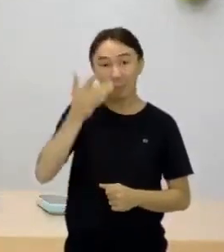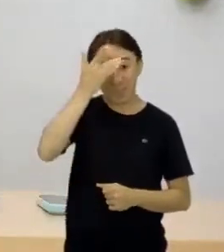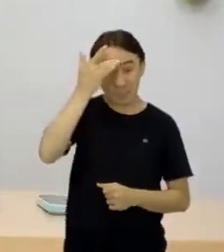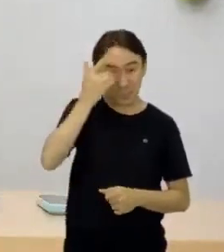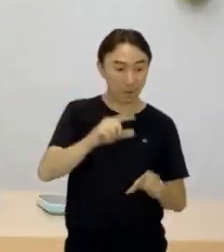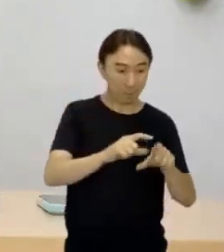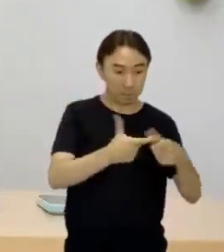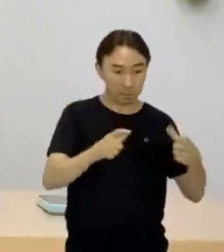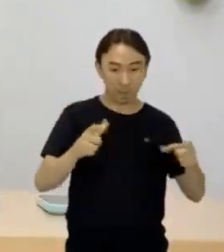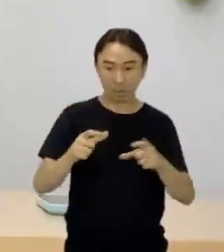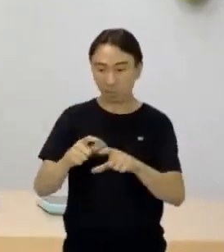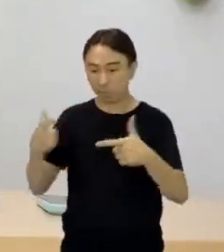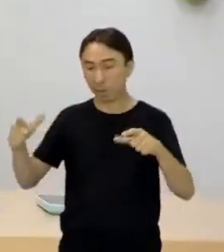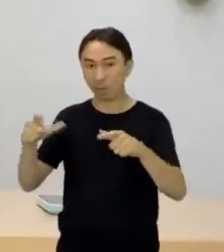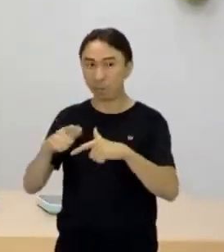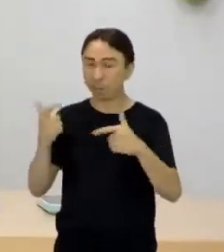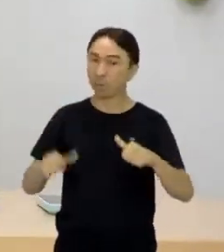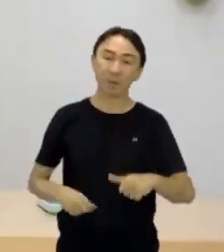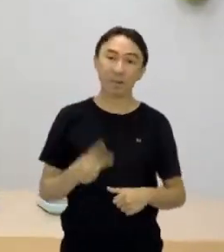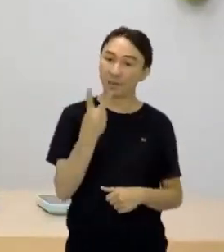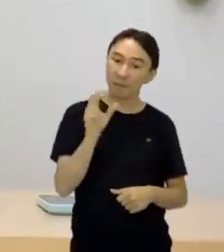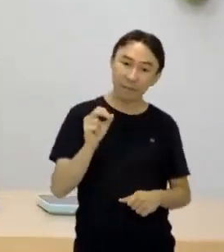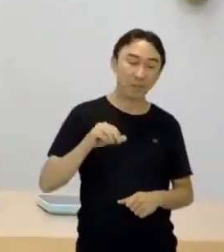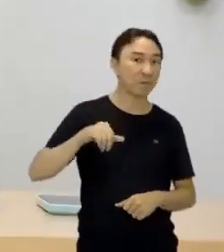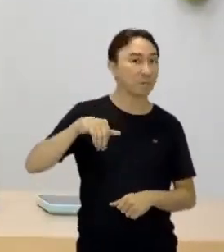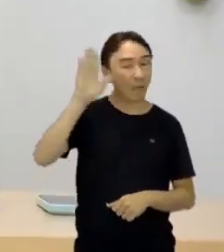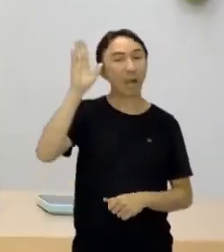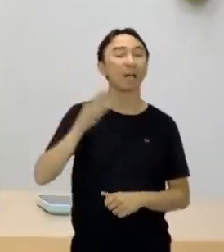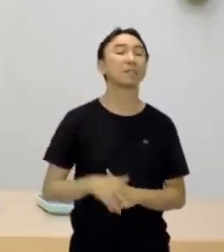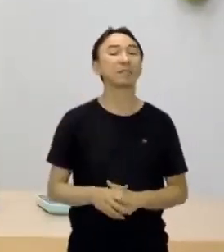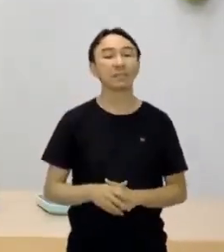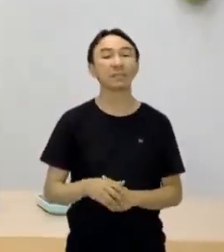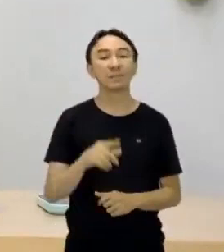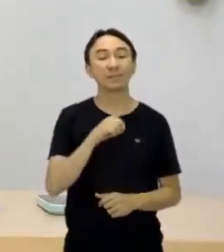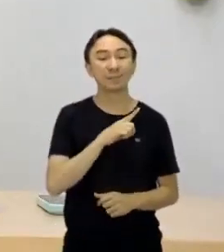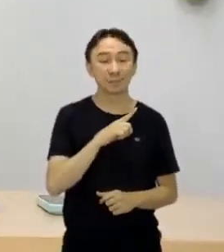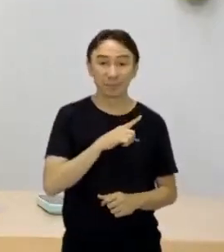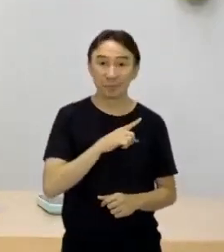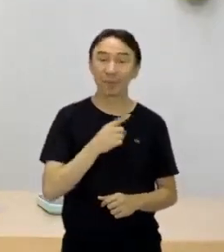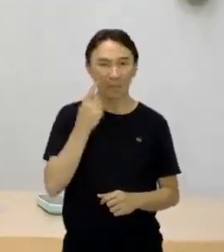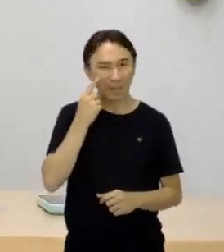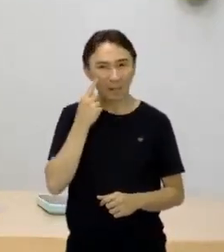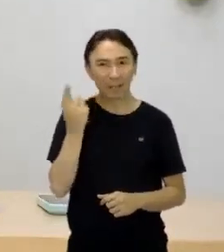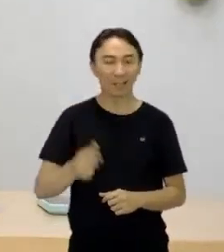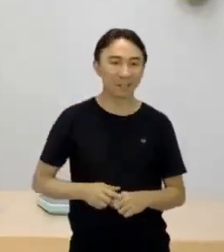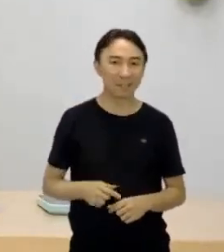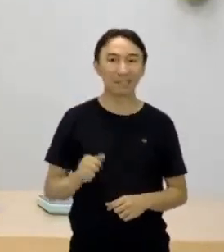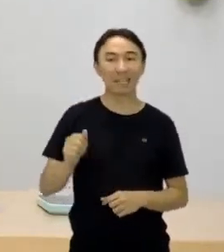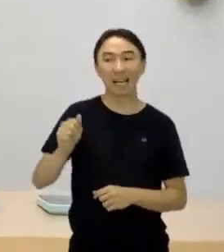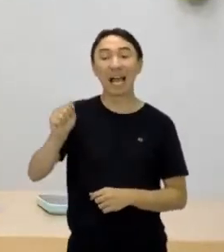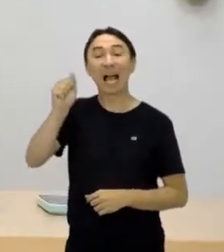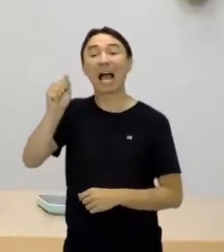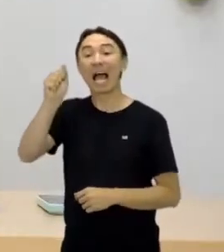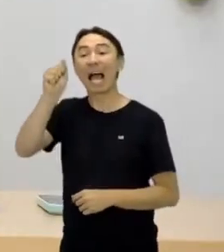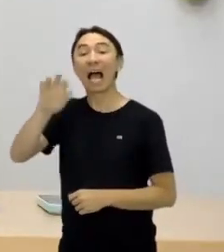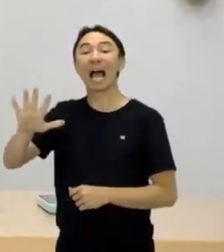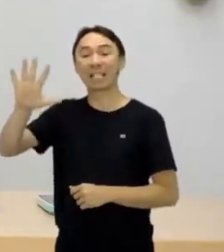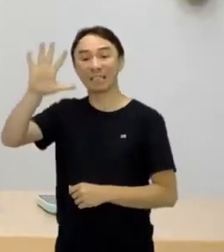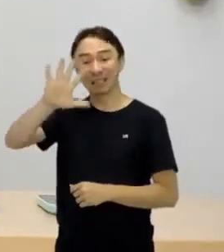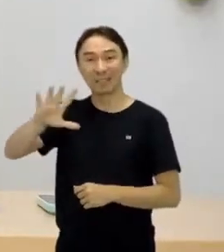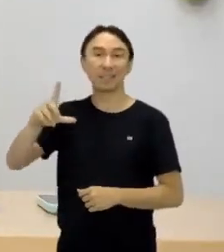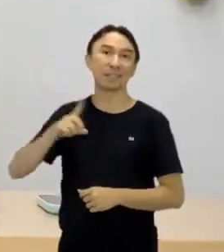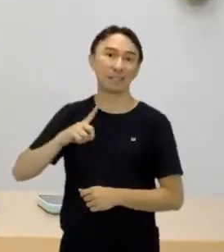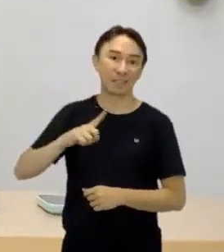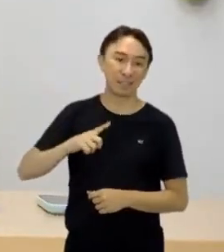gente viu lá que os países, né, os países asiáticos aí, tanto a China como a Índia, eles têm aí,